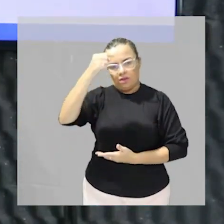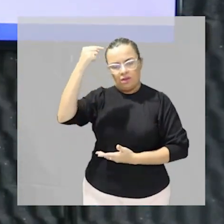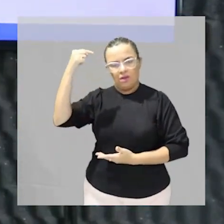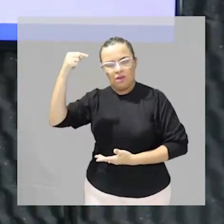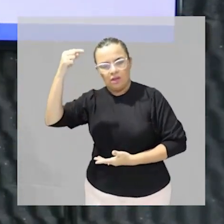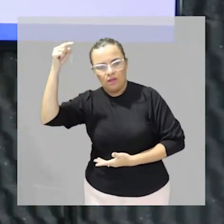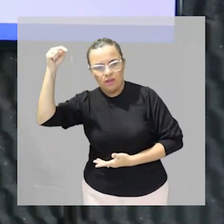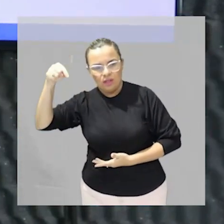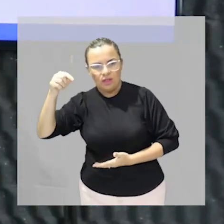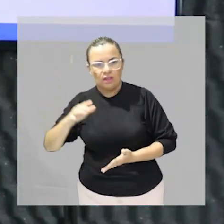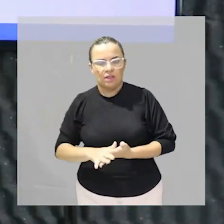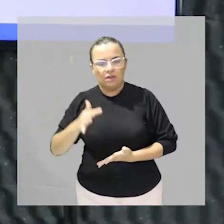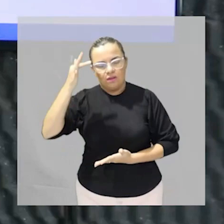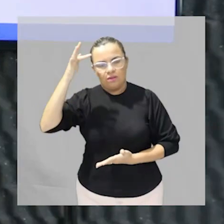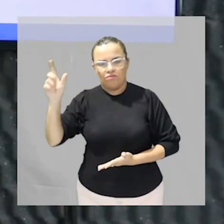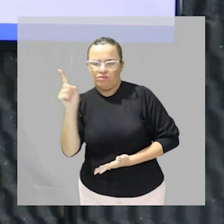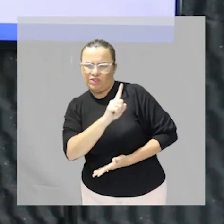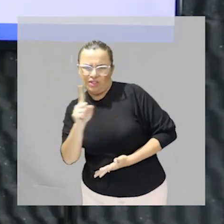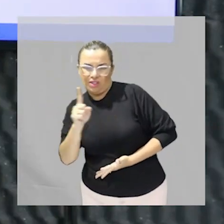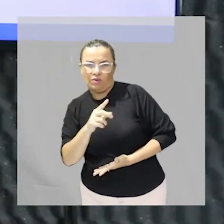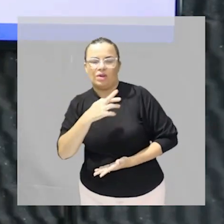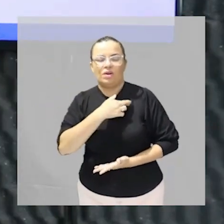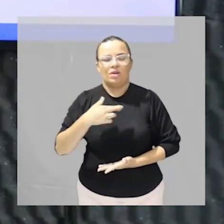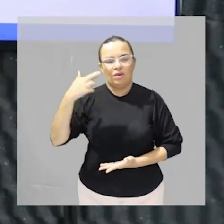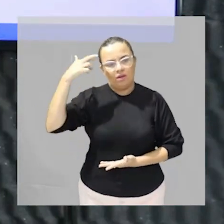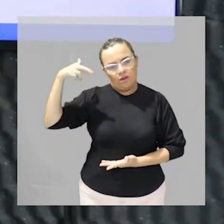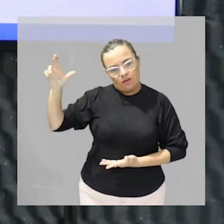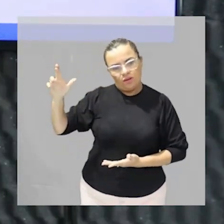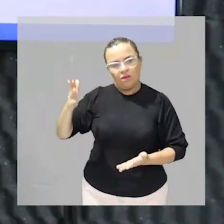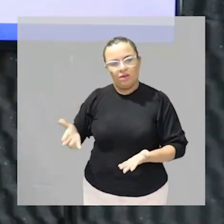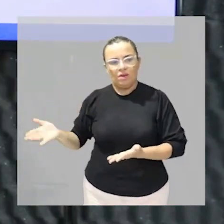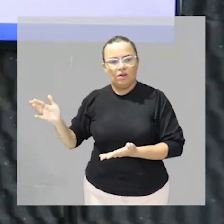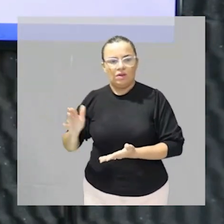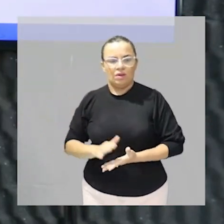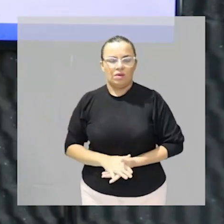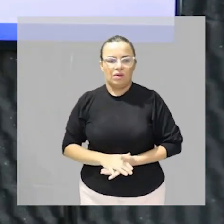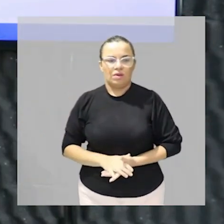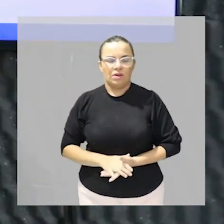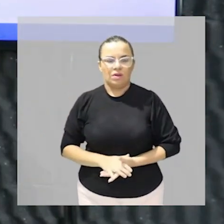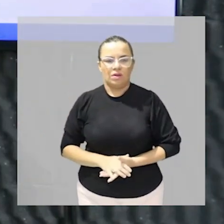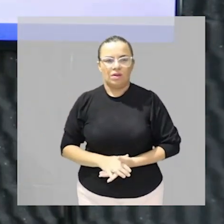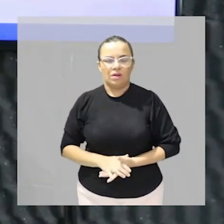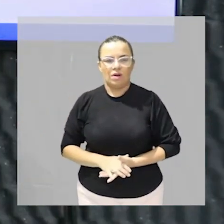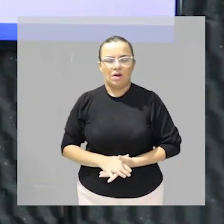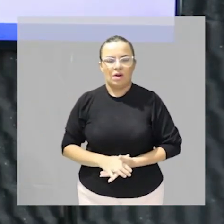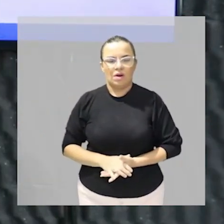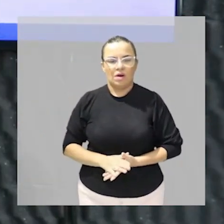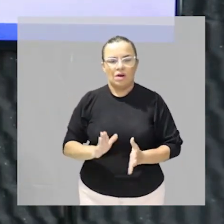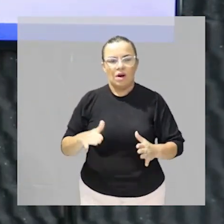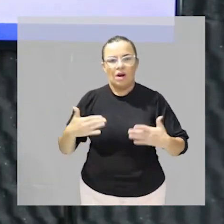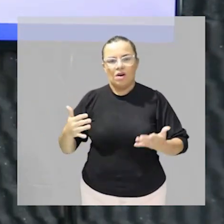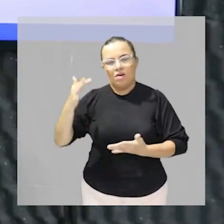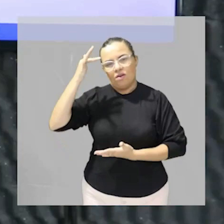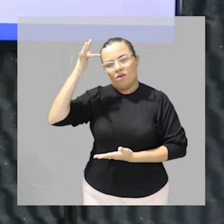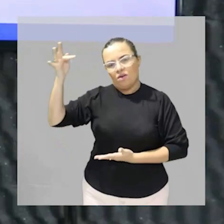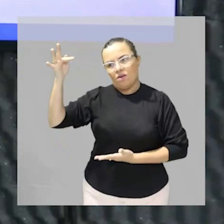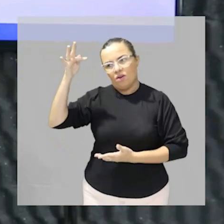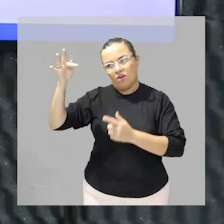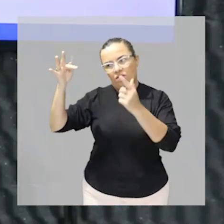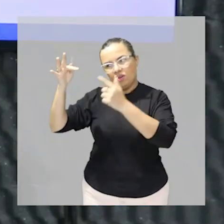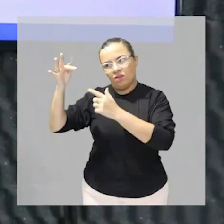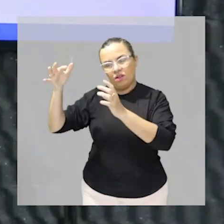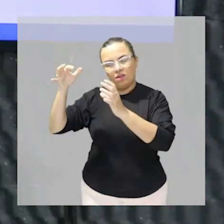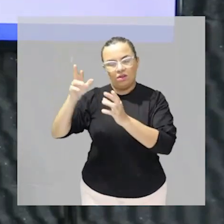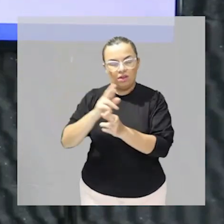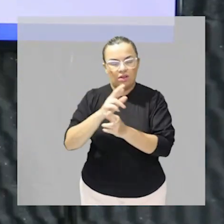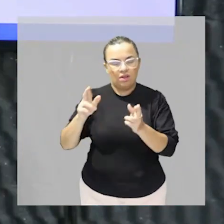não, religiosa. É? Religiosa sim. Filosófica não, está mais no campo da questão política. Então, resposta,